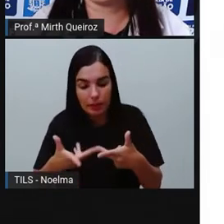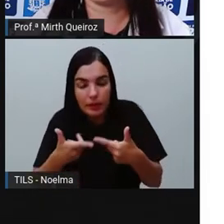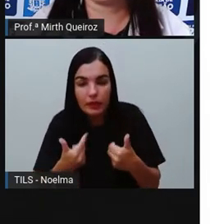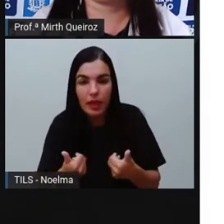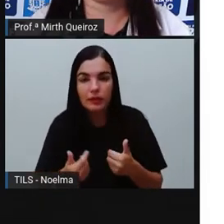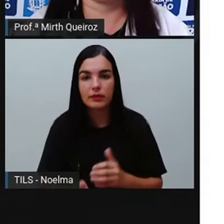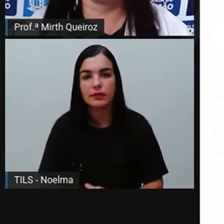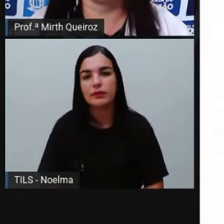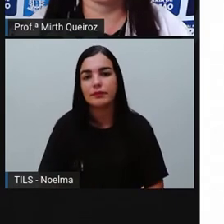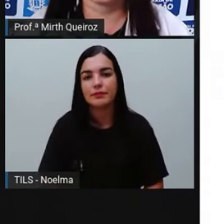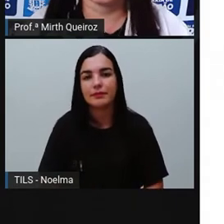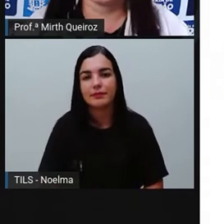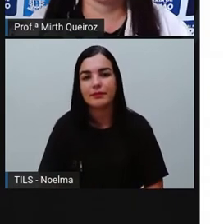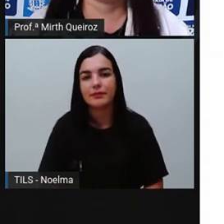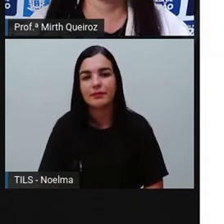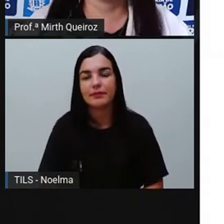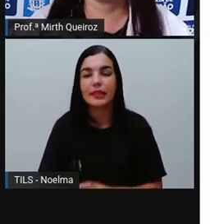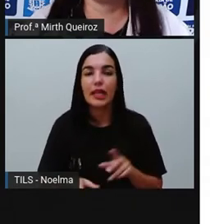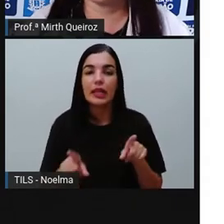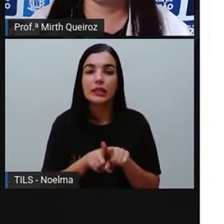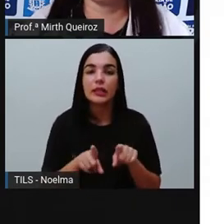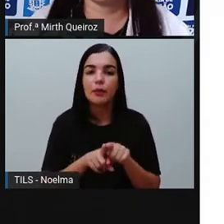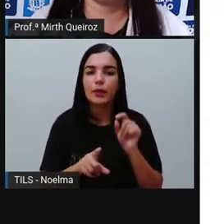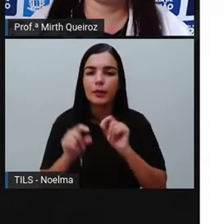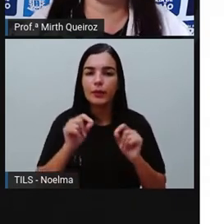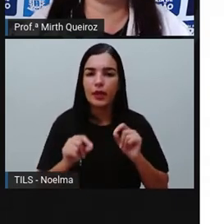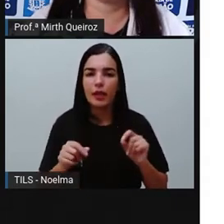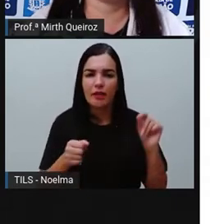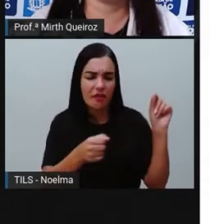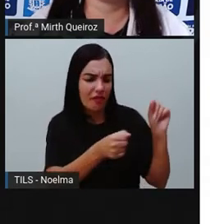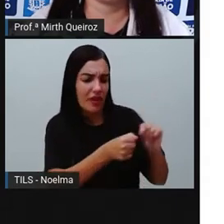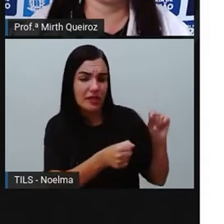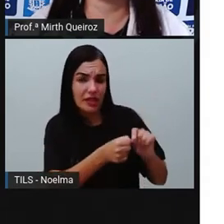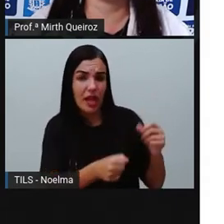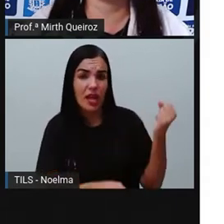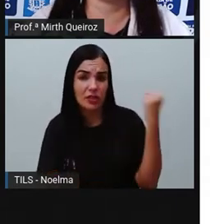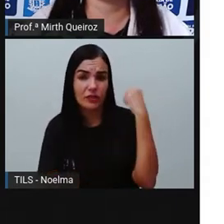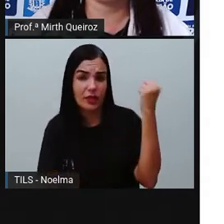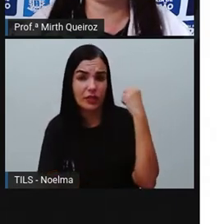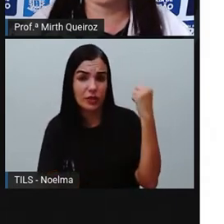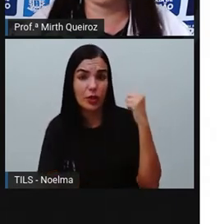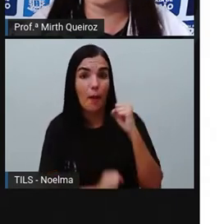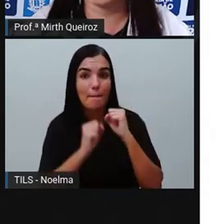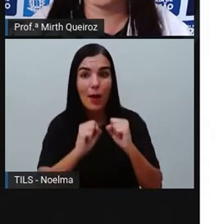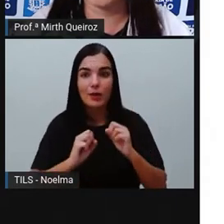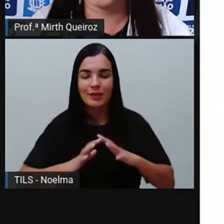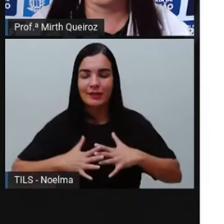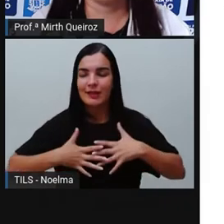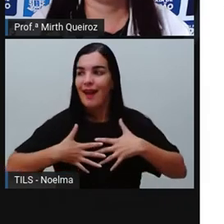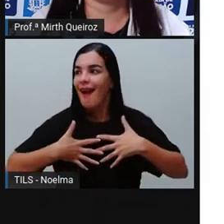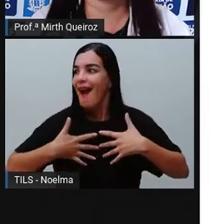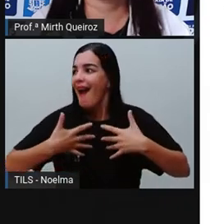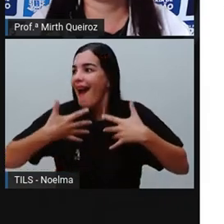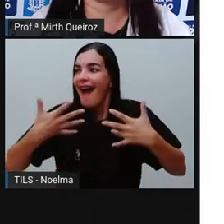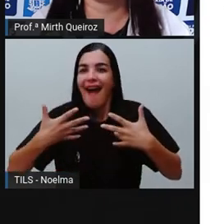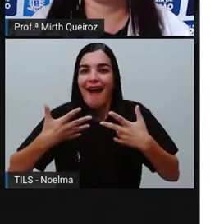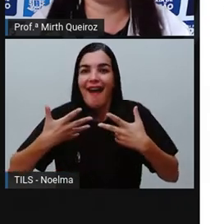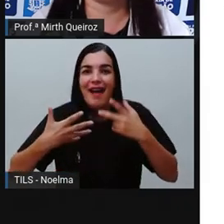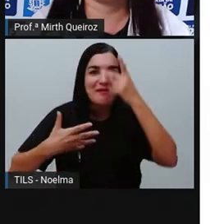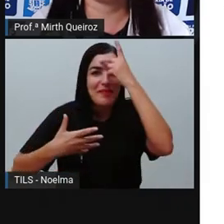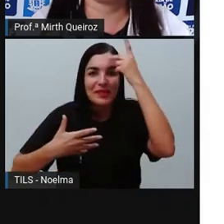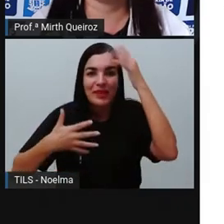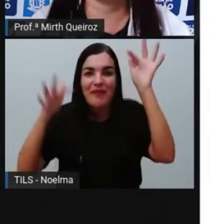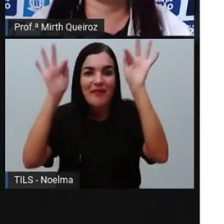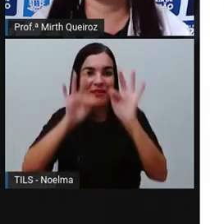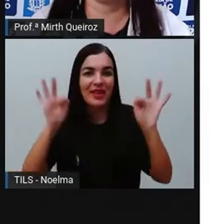agora. A prática de atividade física ela pode aumentar a autoestima de qualquer pessoa, mas para a